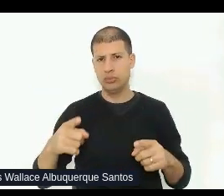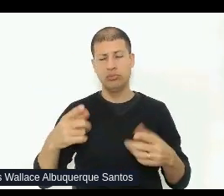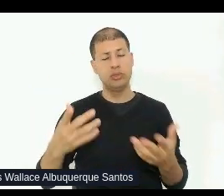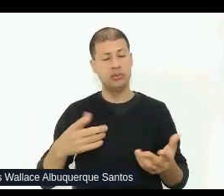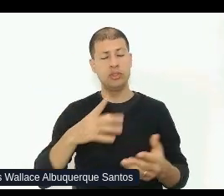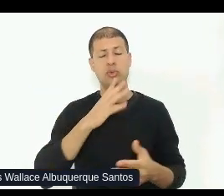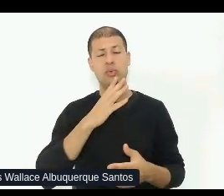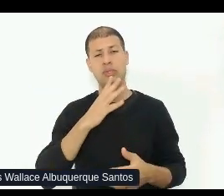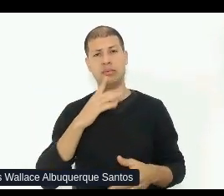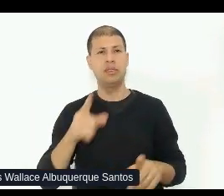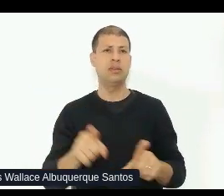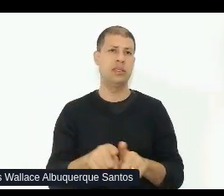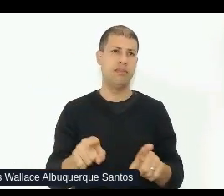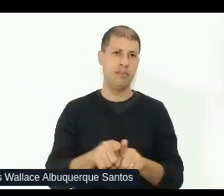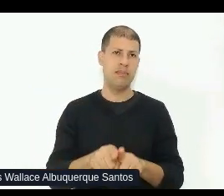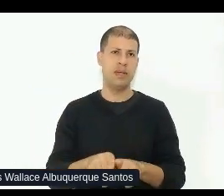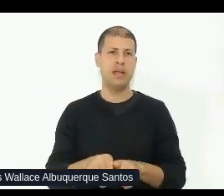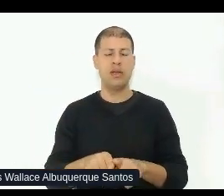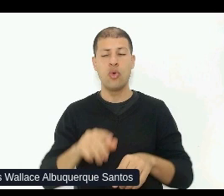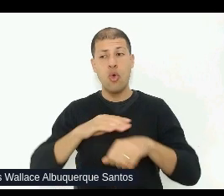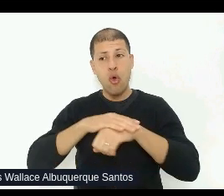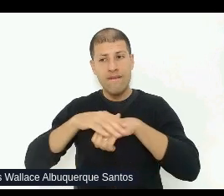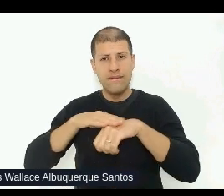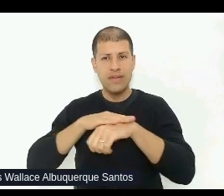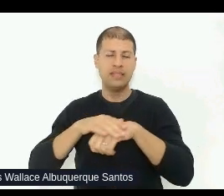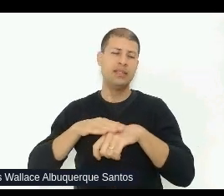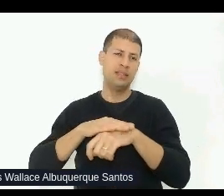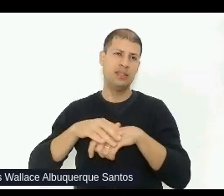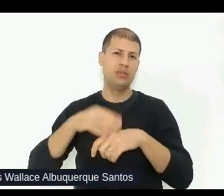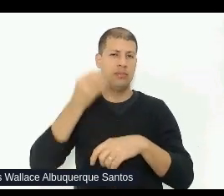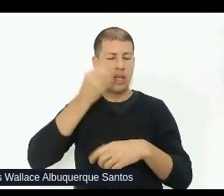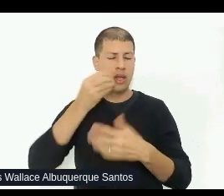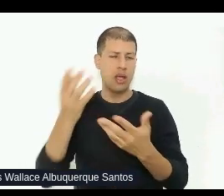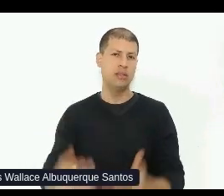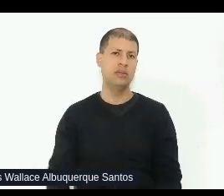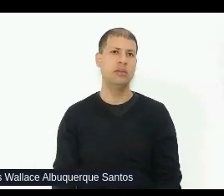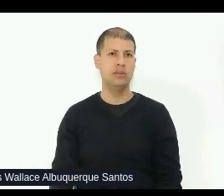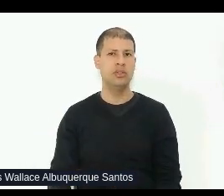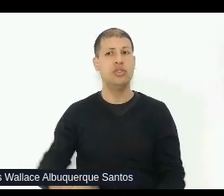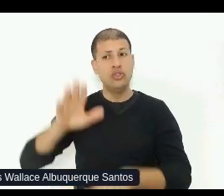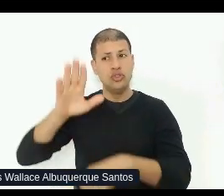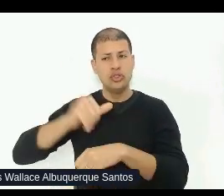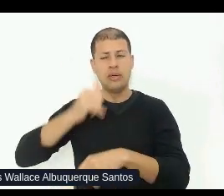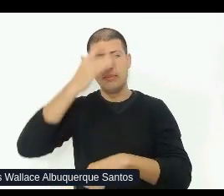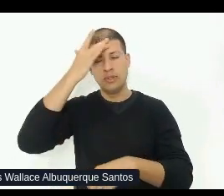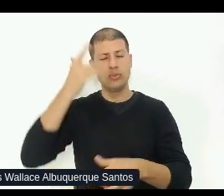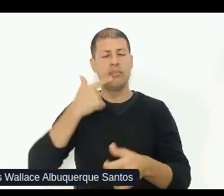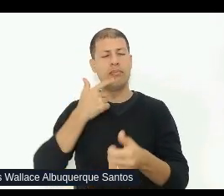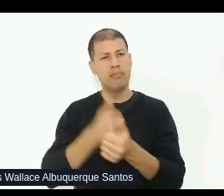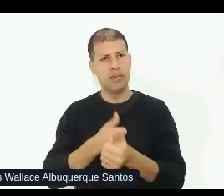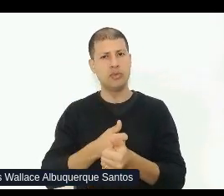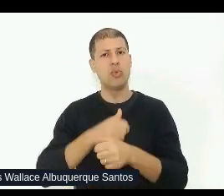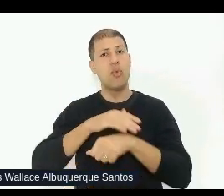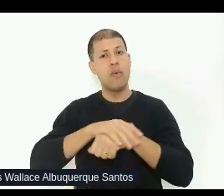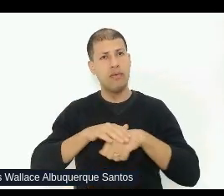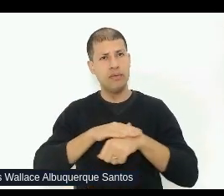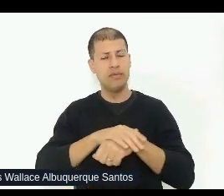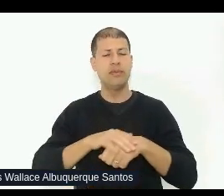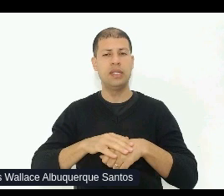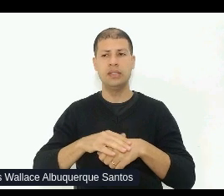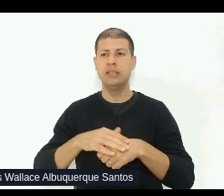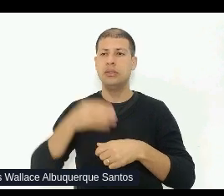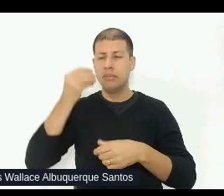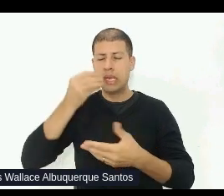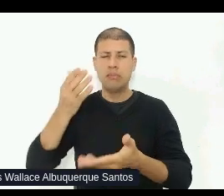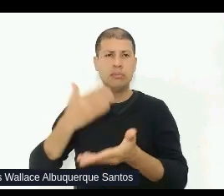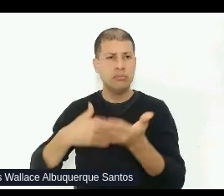conhecimento também, conversando, né, trocando experiência. Então chame as pessoas para perto, conversem, troque experiência,